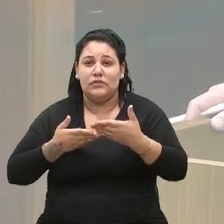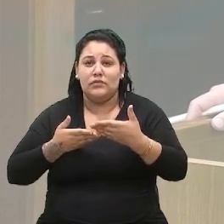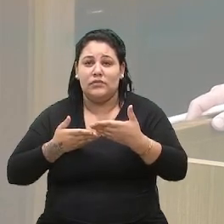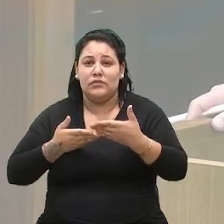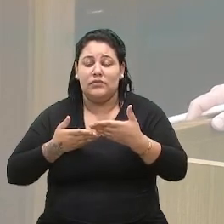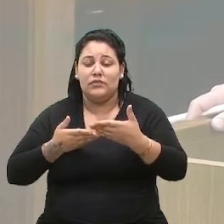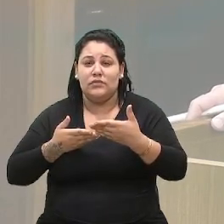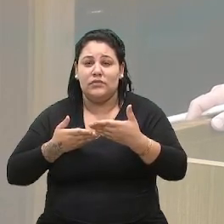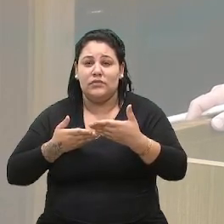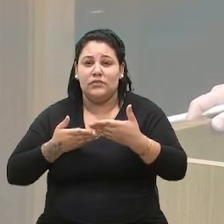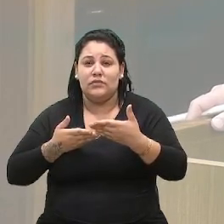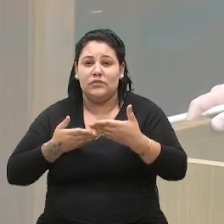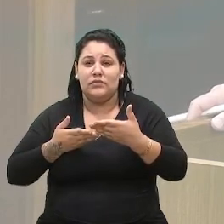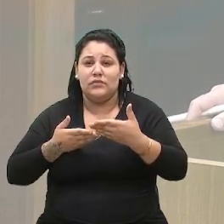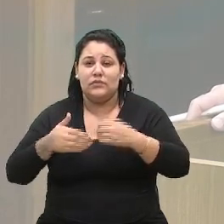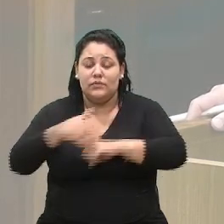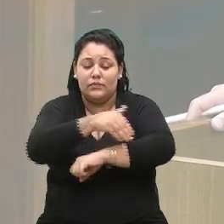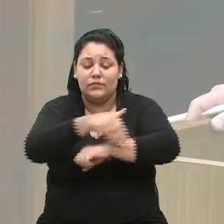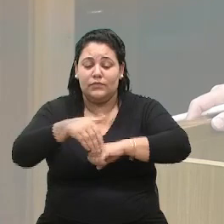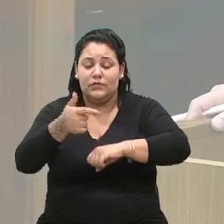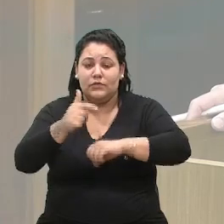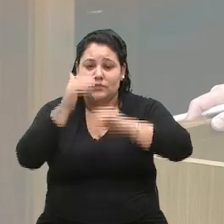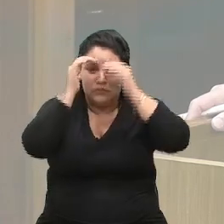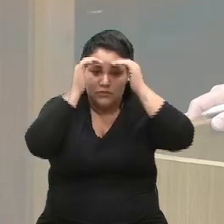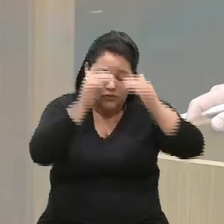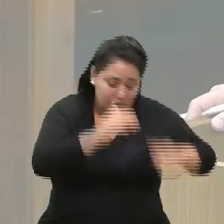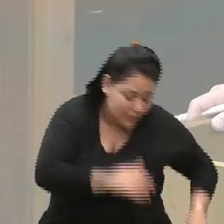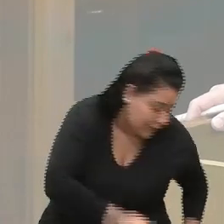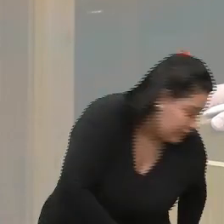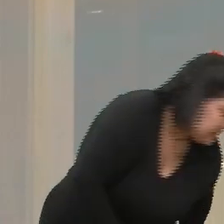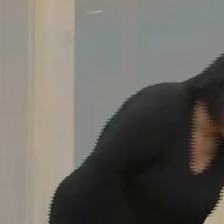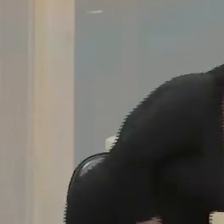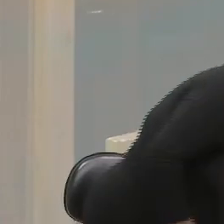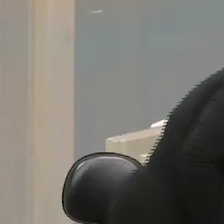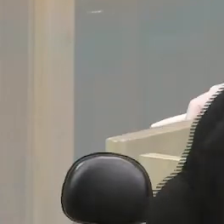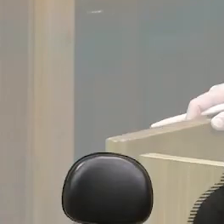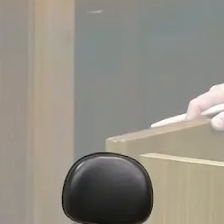rua sem respeitabilidade, sem humanização.